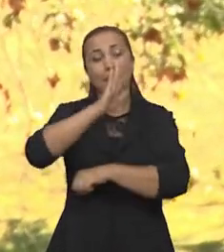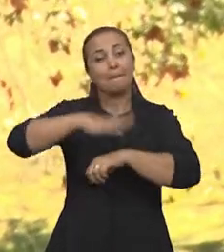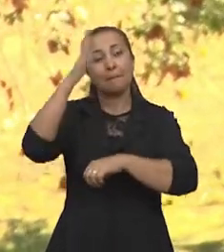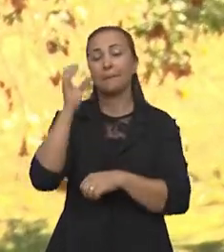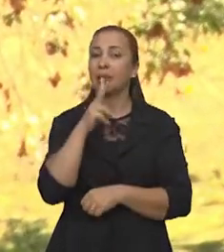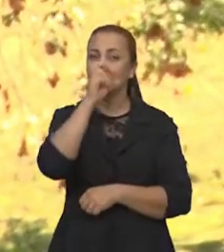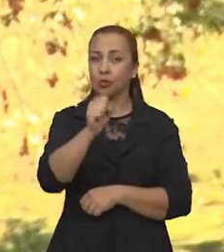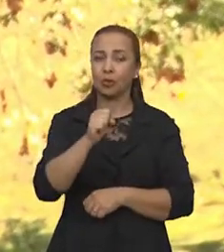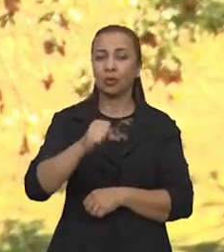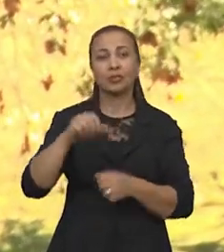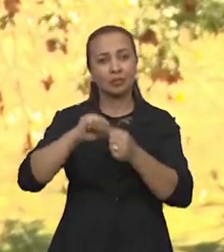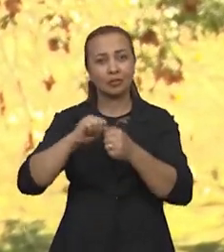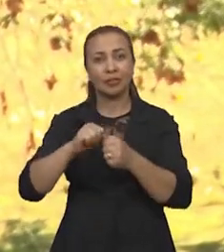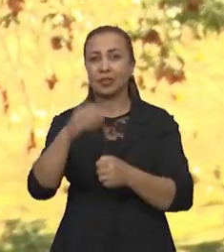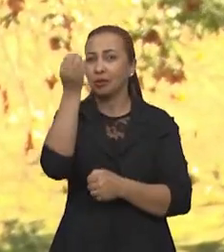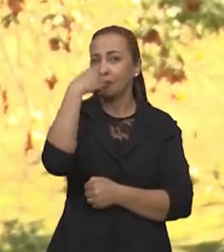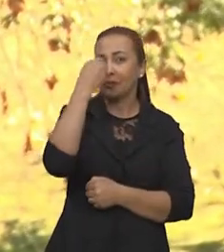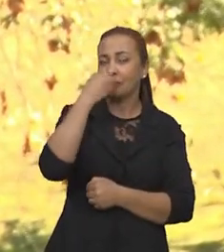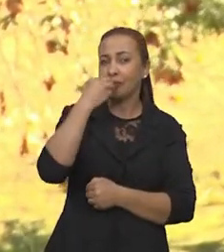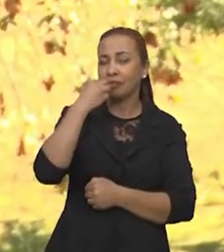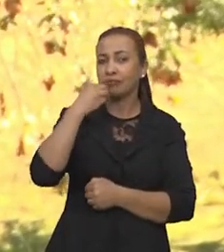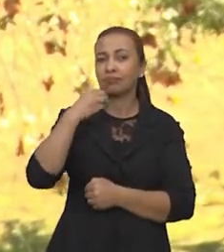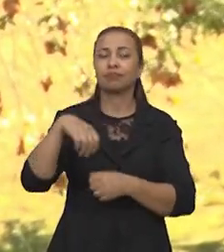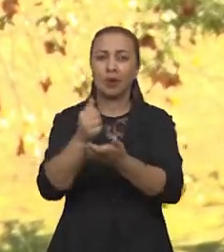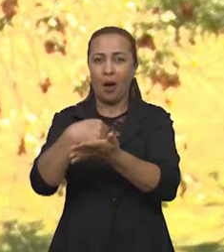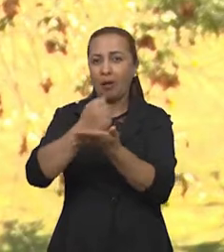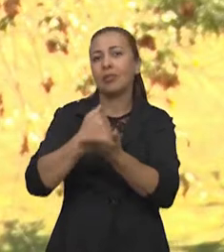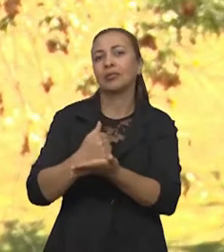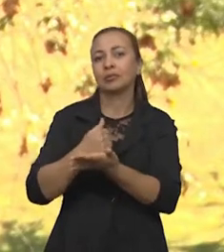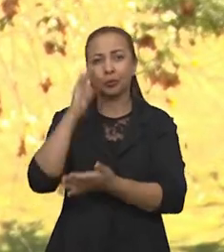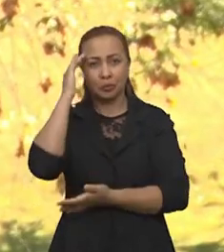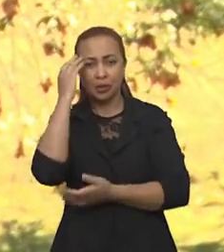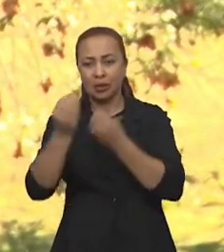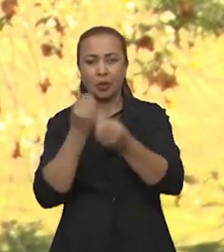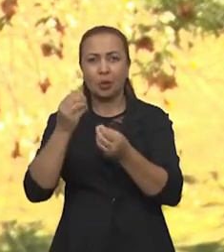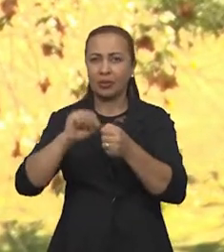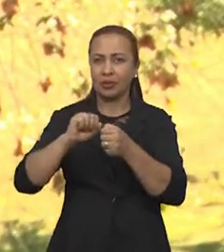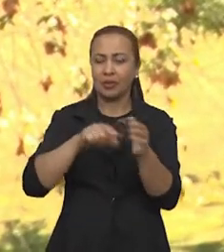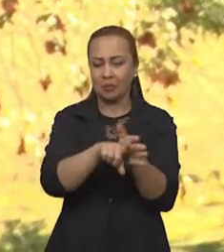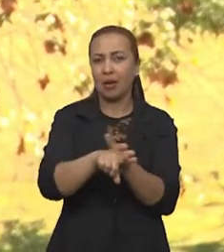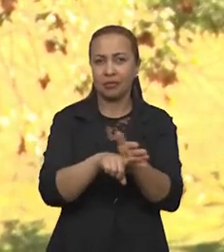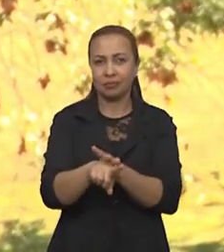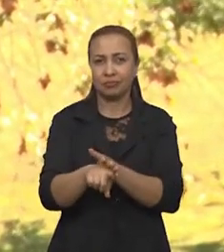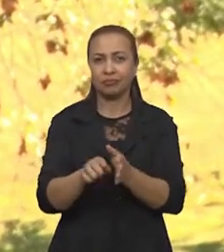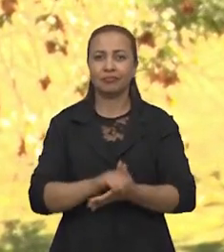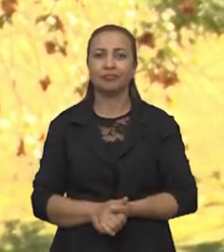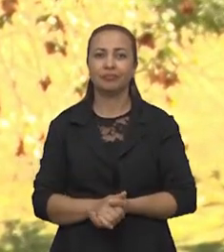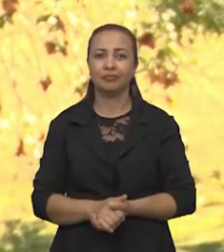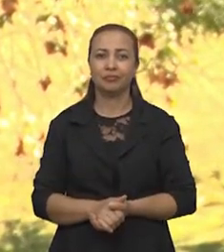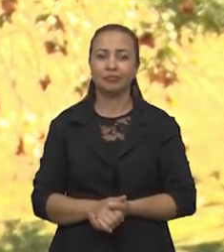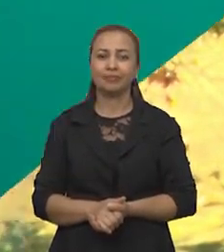resistentes, tornando a eficácia dos inseticidas sintéticos baixa ou nula. Vamos entender como está sendo feita essa